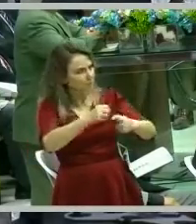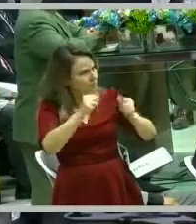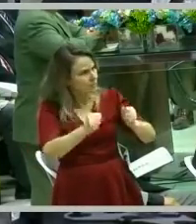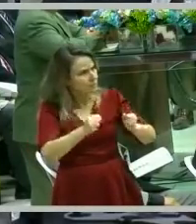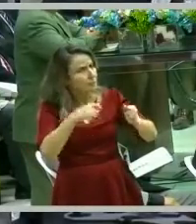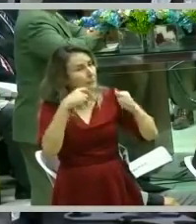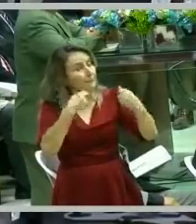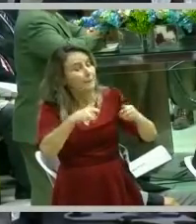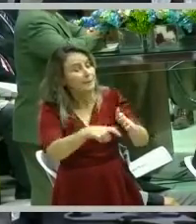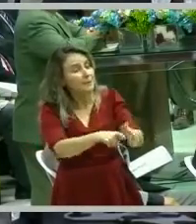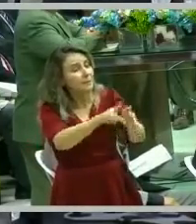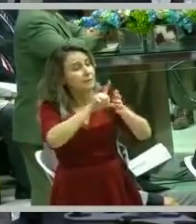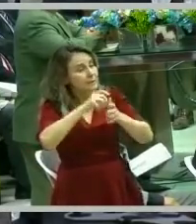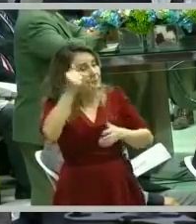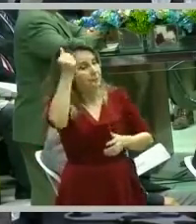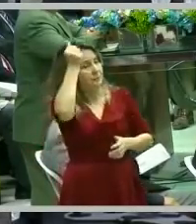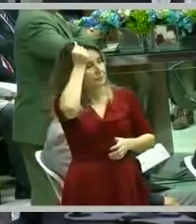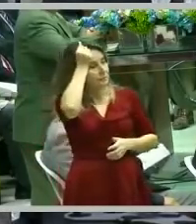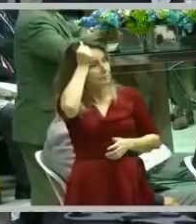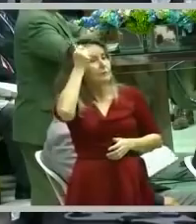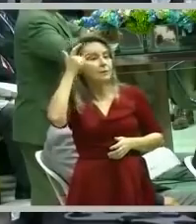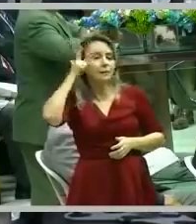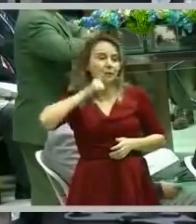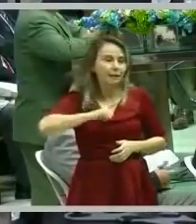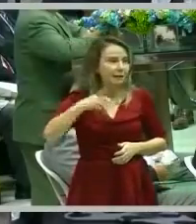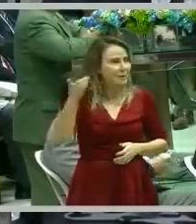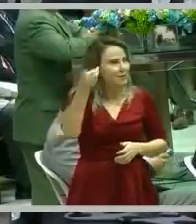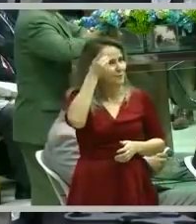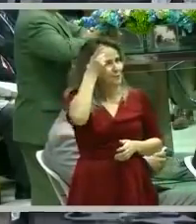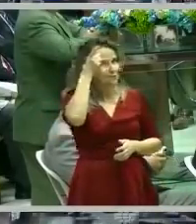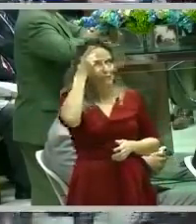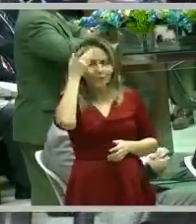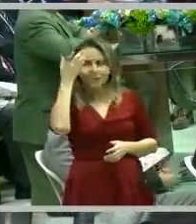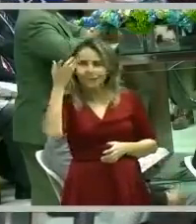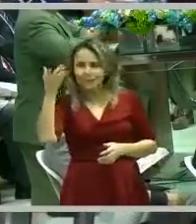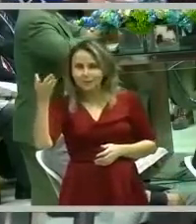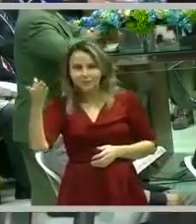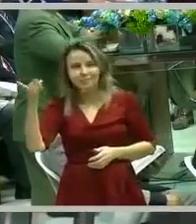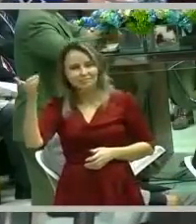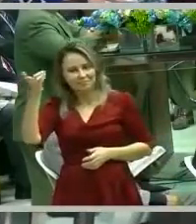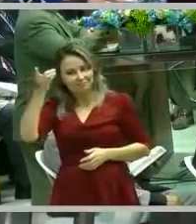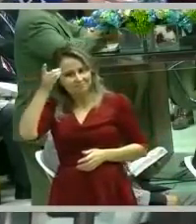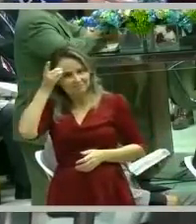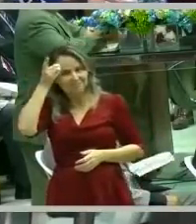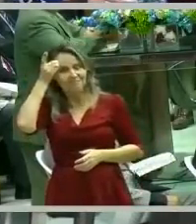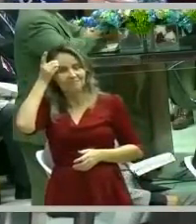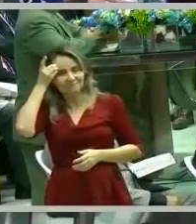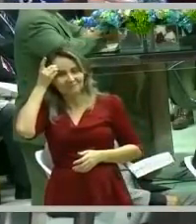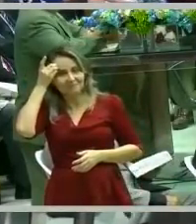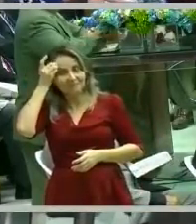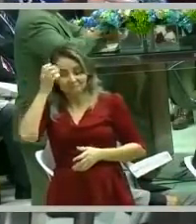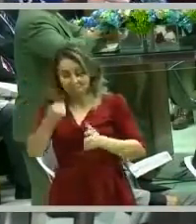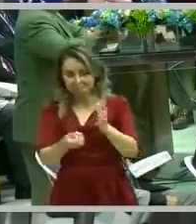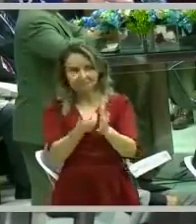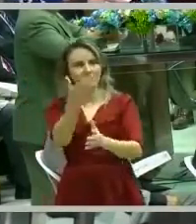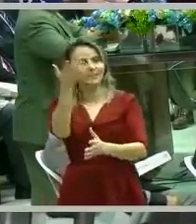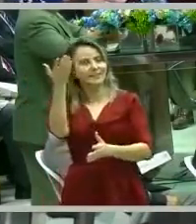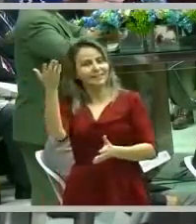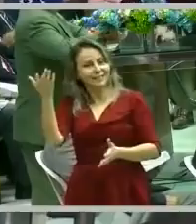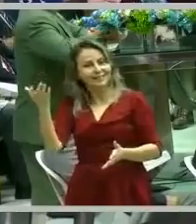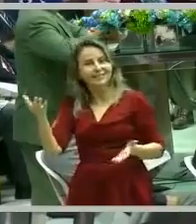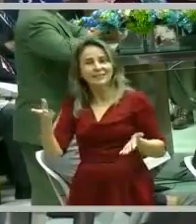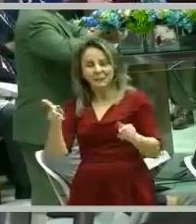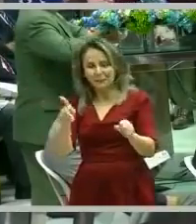vão receber esse dom também. O dom estava fresquinho. O dom tinha manifestado naquela hora. Pedro